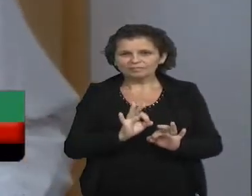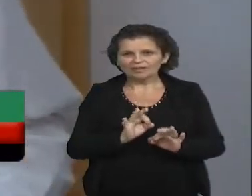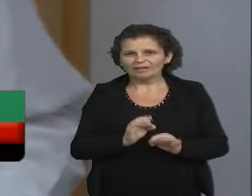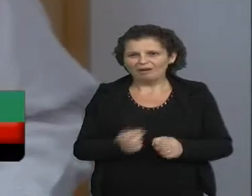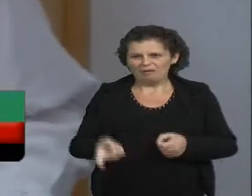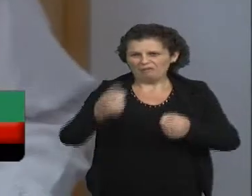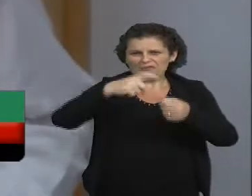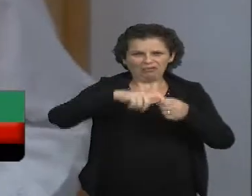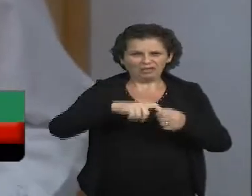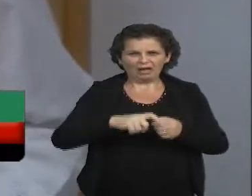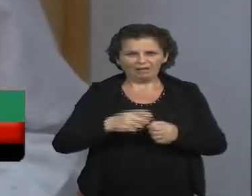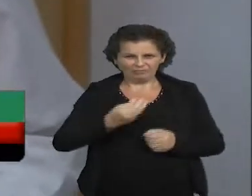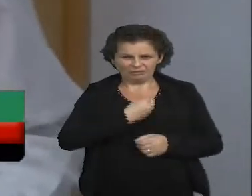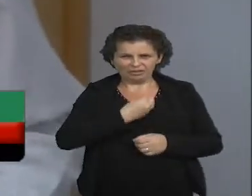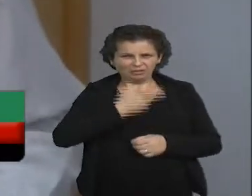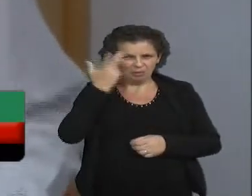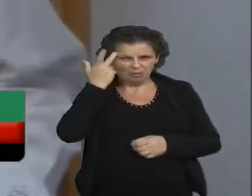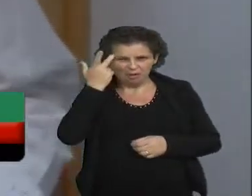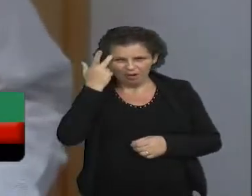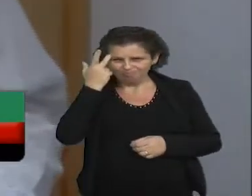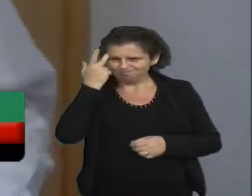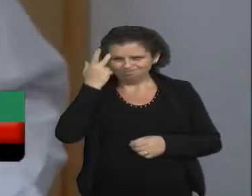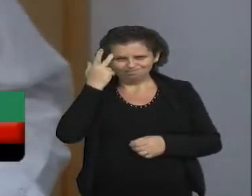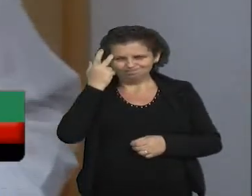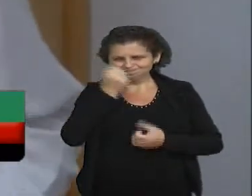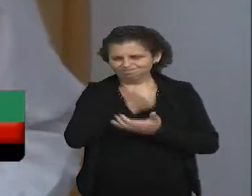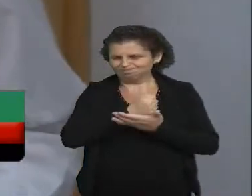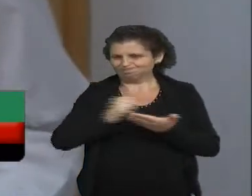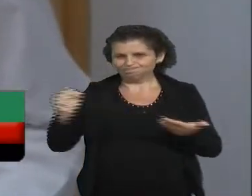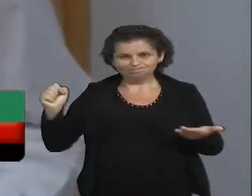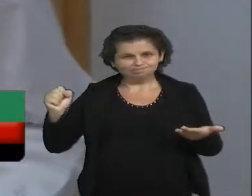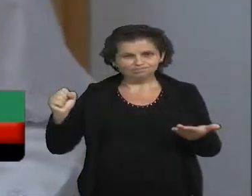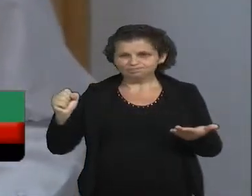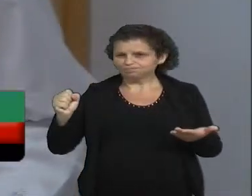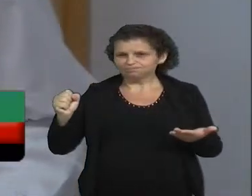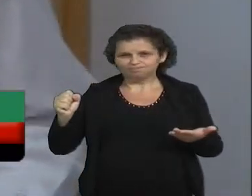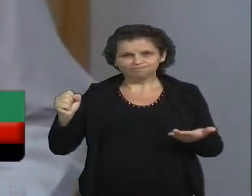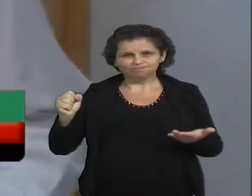mais recuperação. Não tem mais o que fazer.